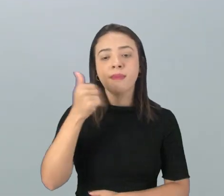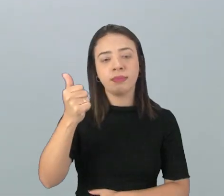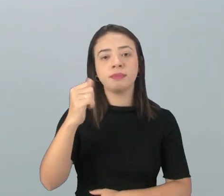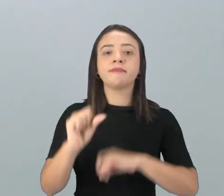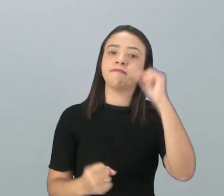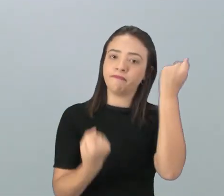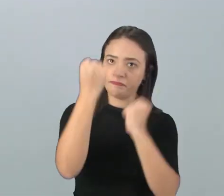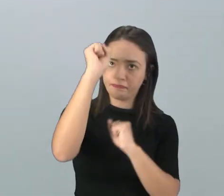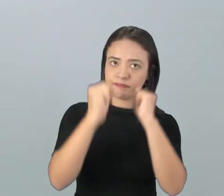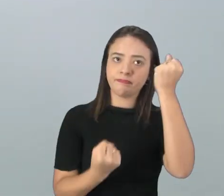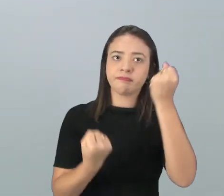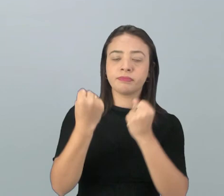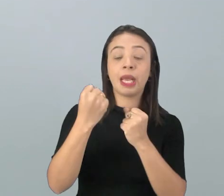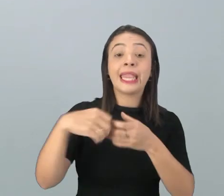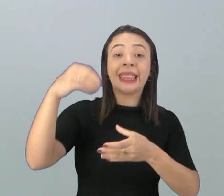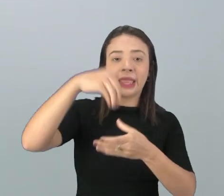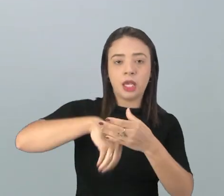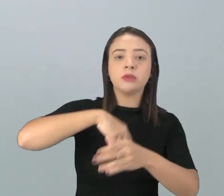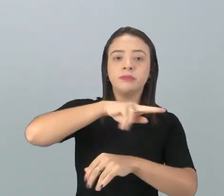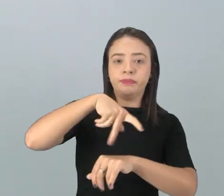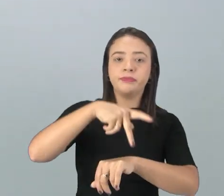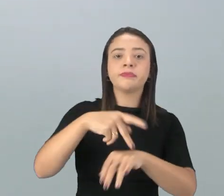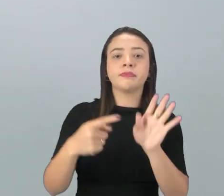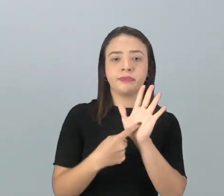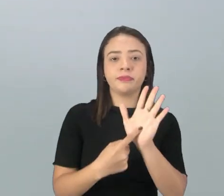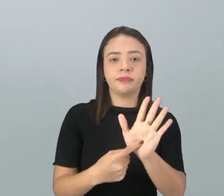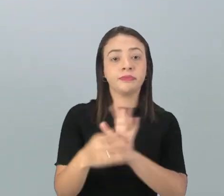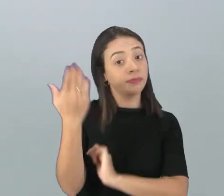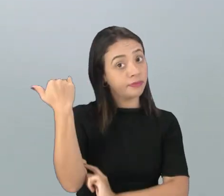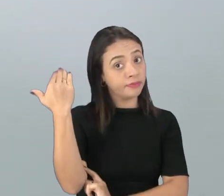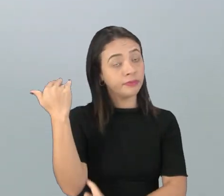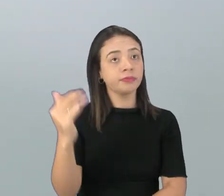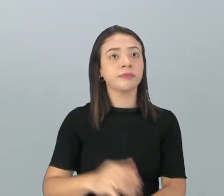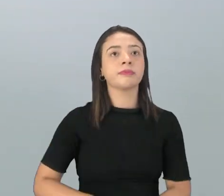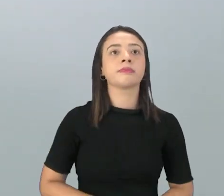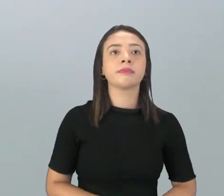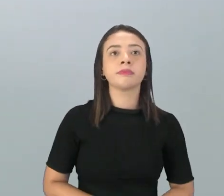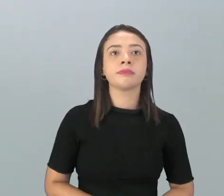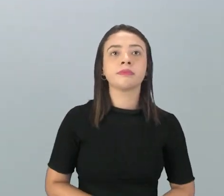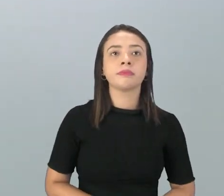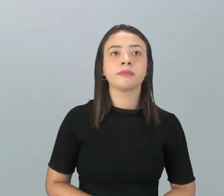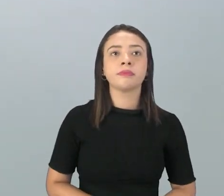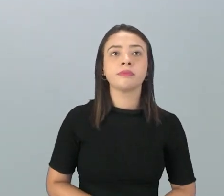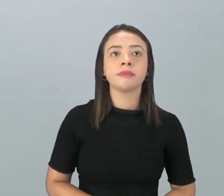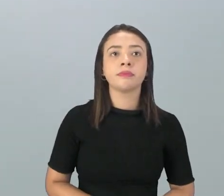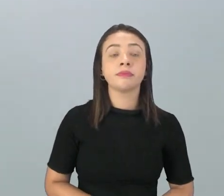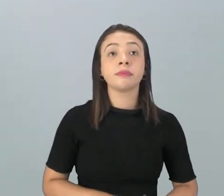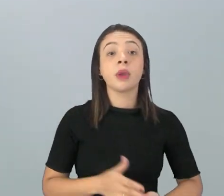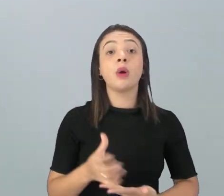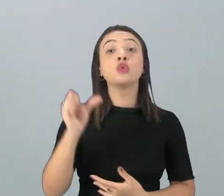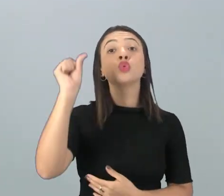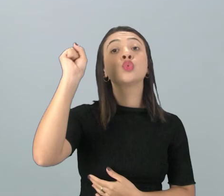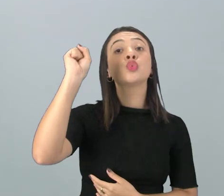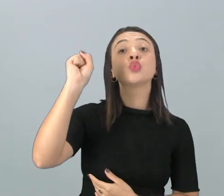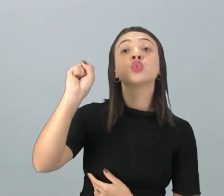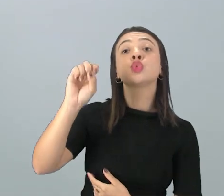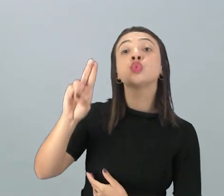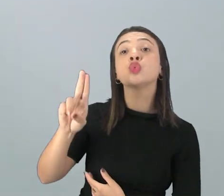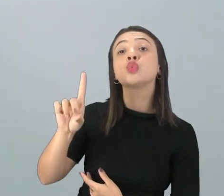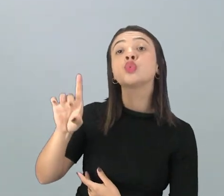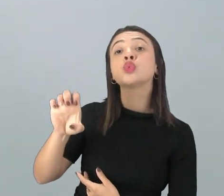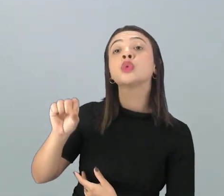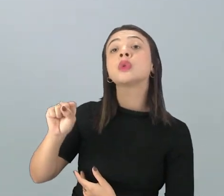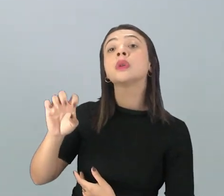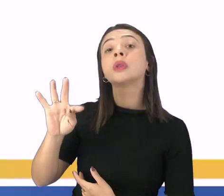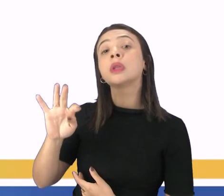industriais nesses referidos países que mostramos anteriormente. Quanto ao Sudeste Asiático, ou